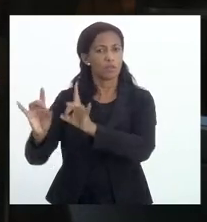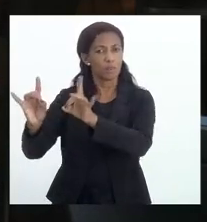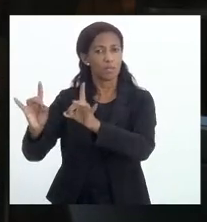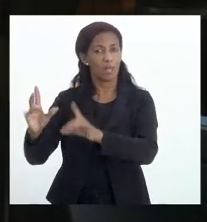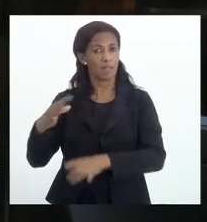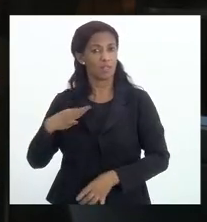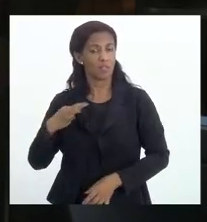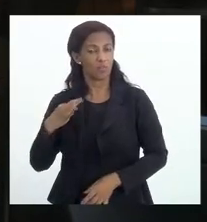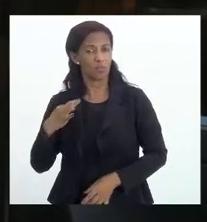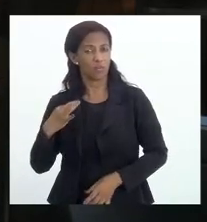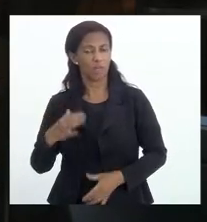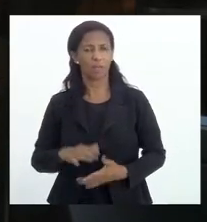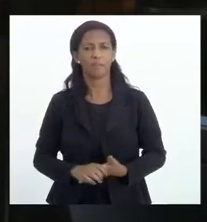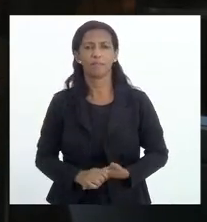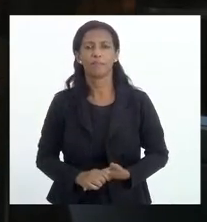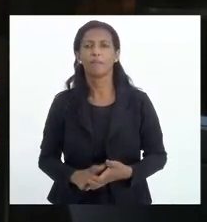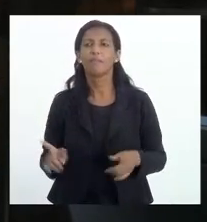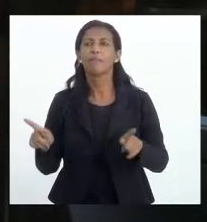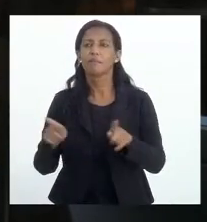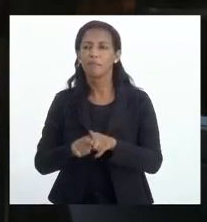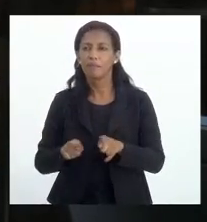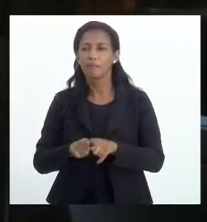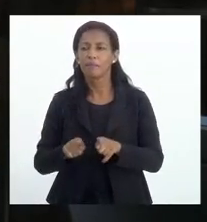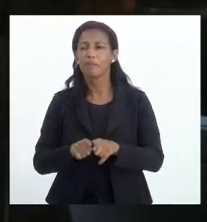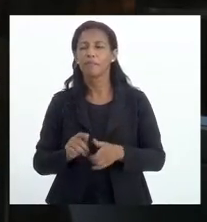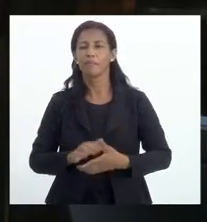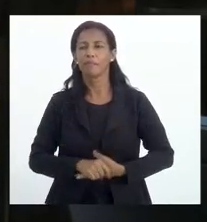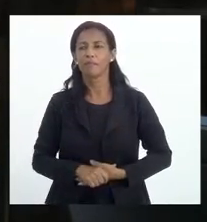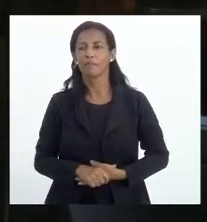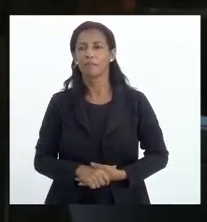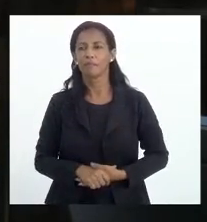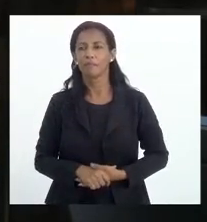voluntárias. Além disso,